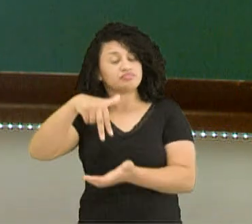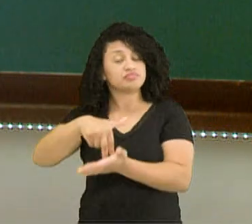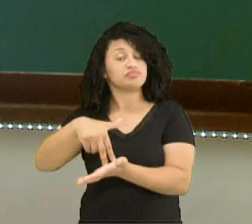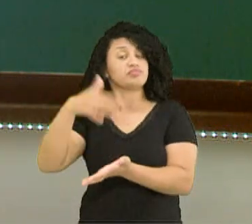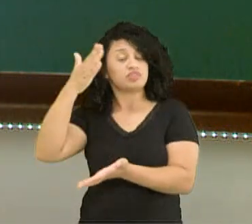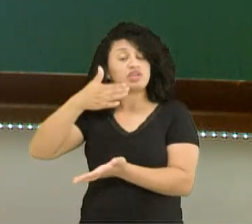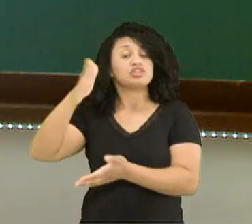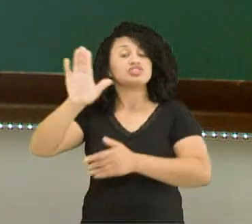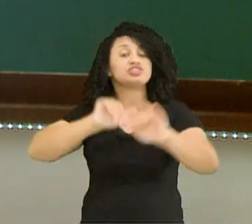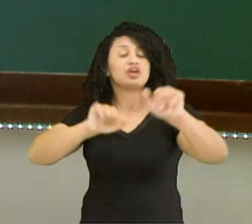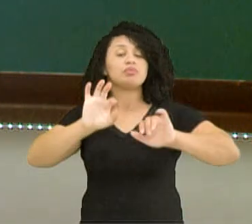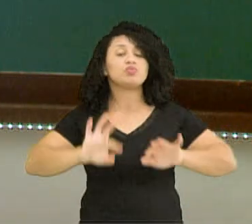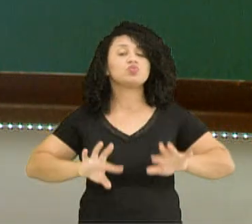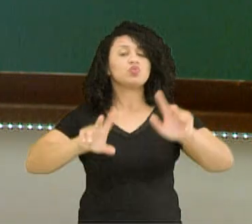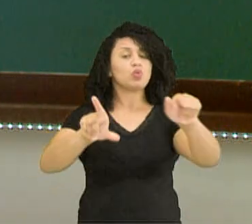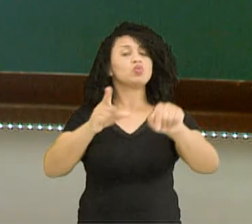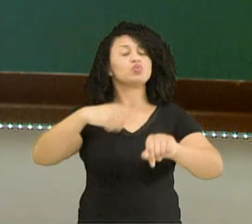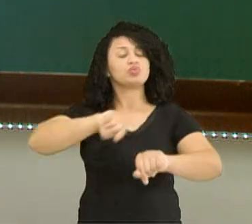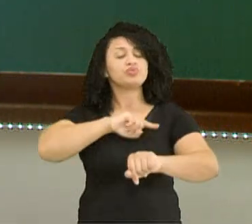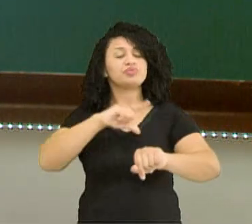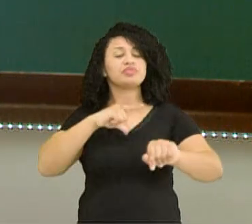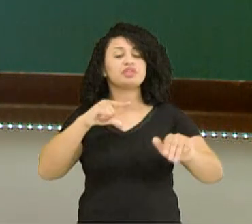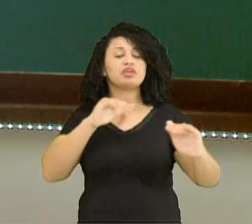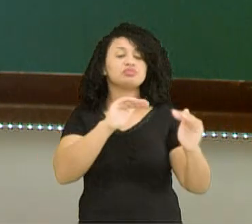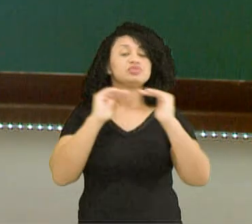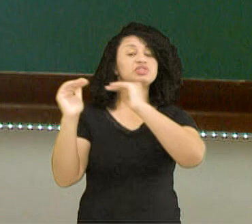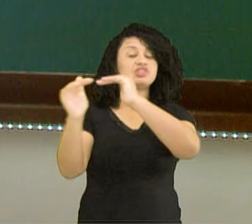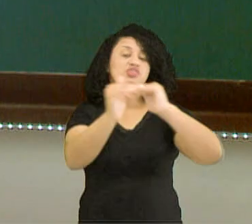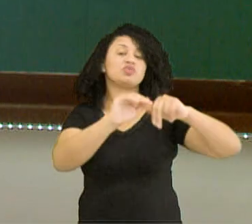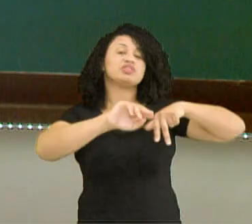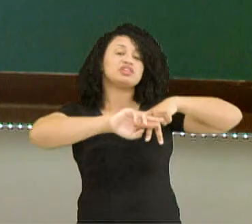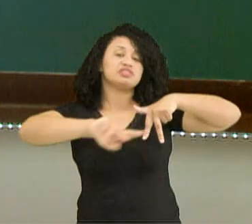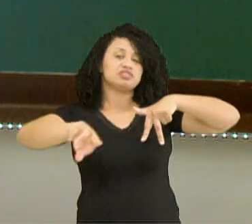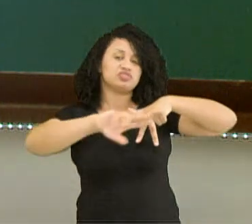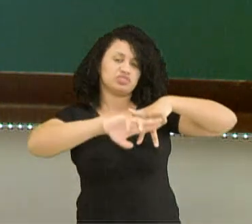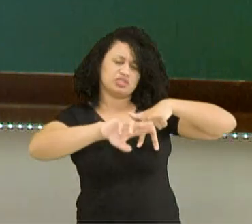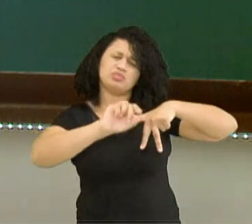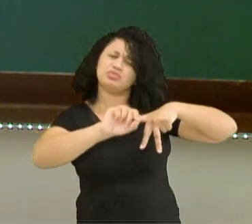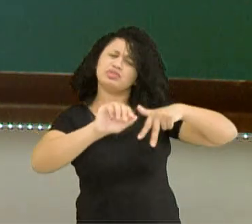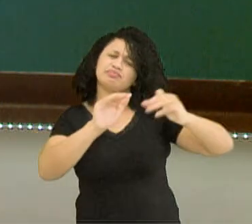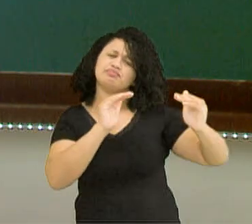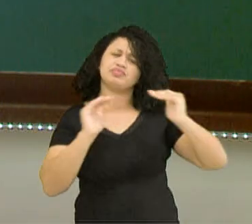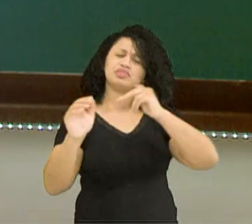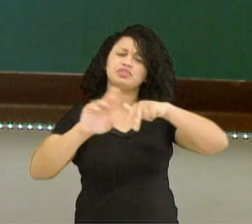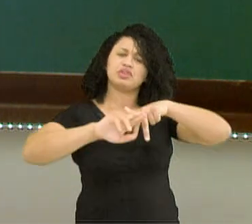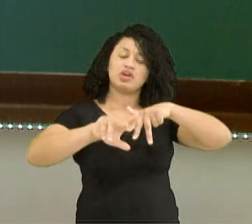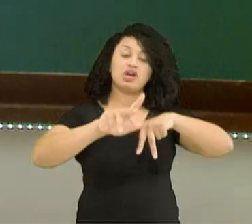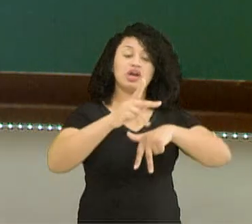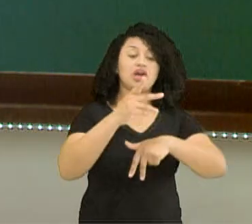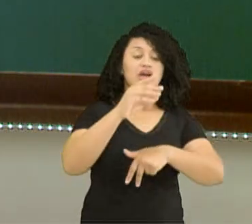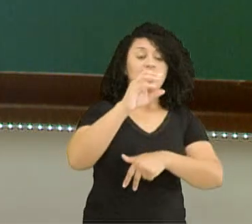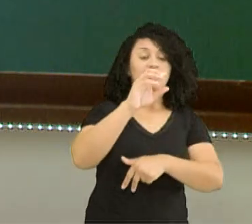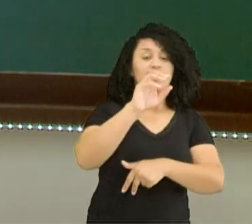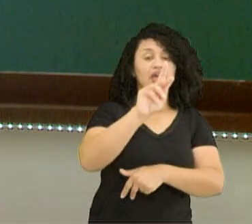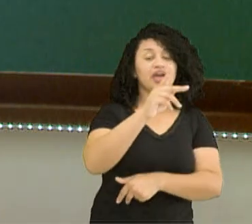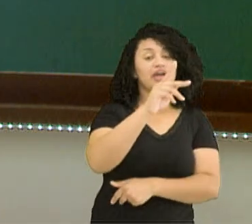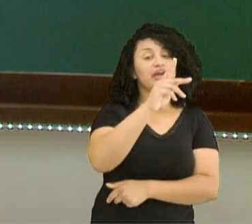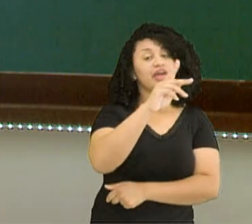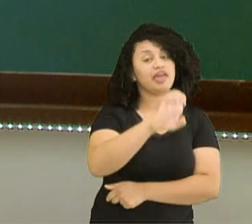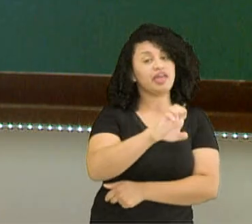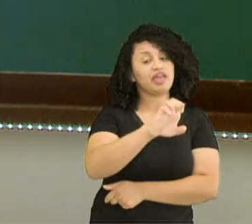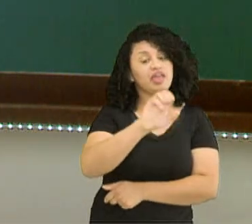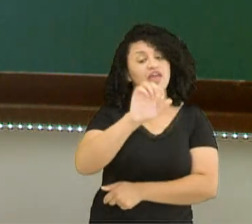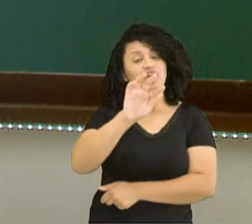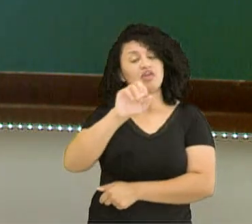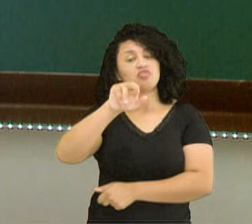mundo para que nós tenhamos essa igualdade de gênero. O que é igualdade de gênero? He for she, ele para ela.